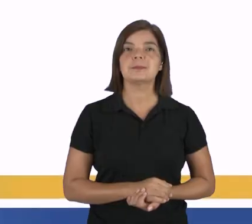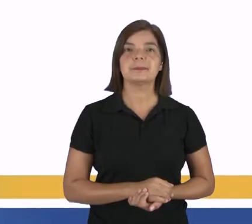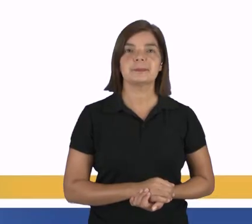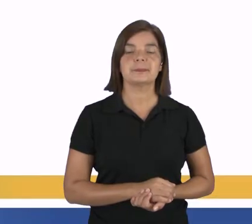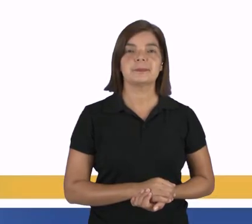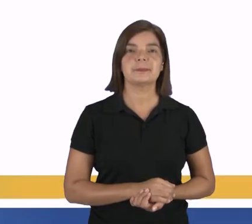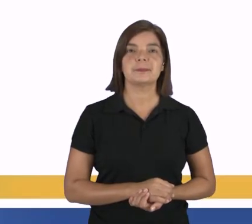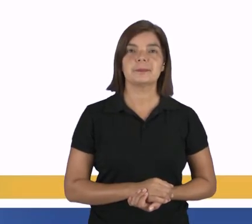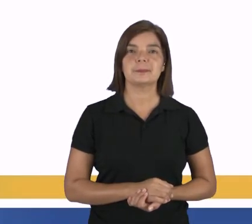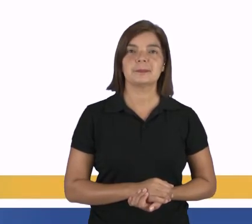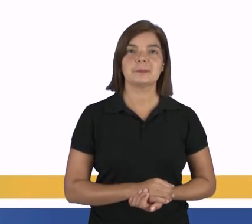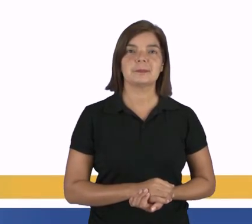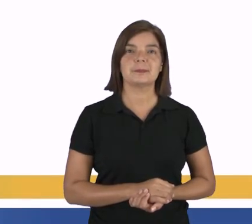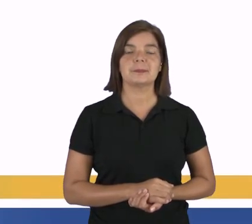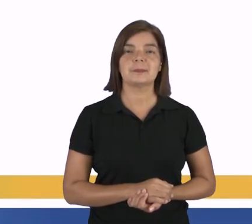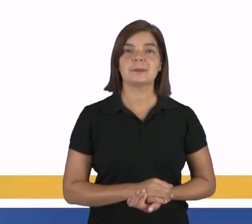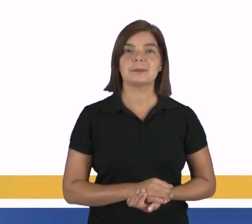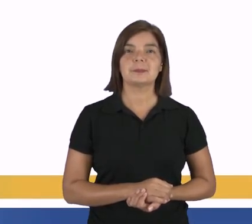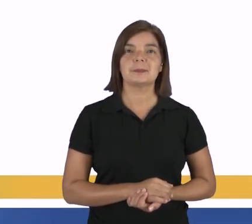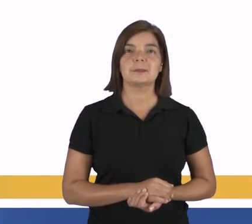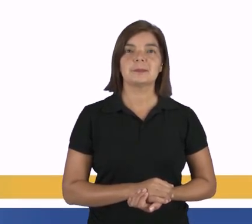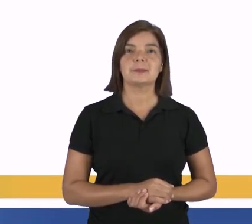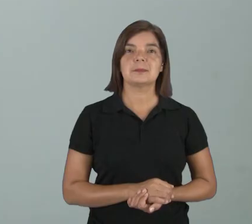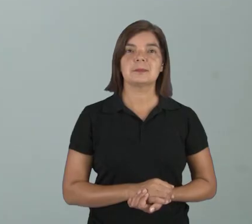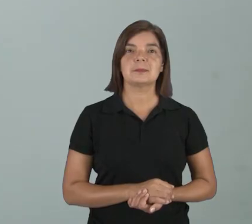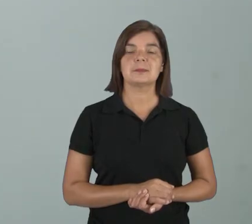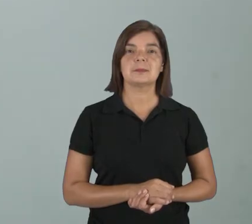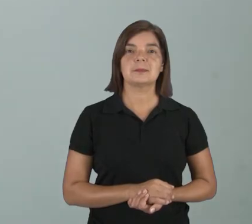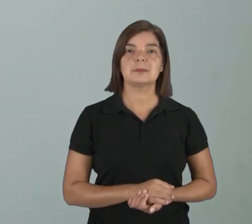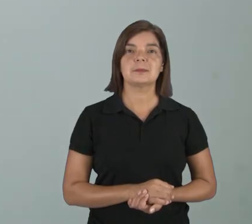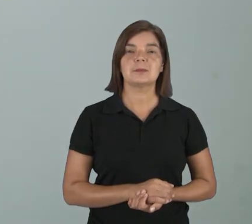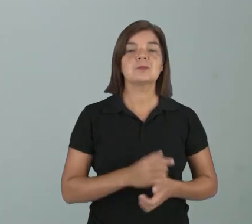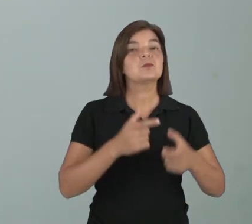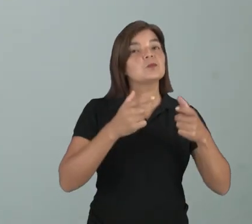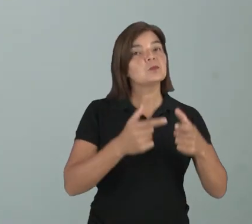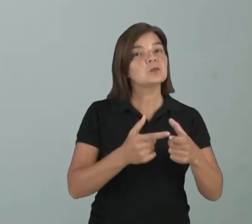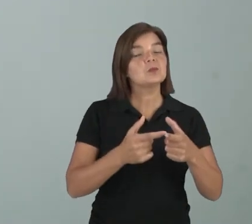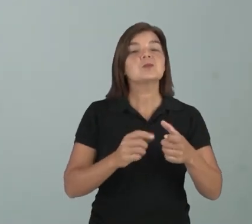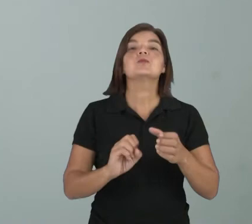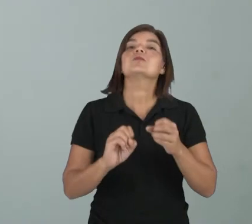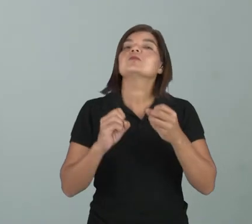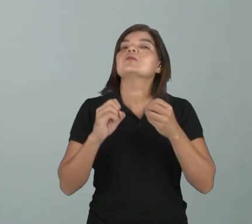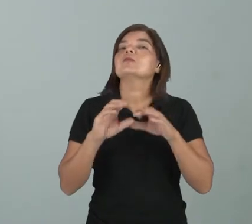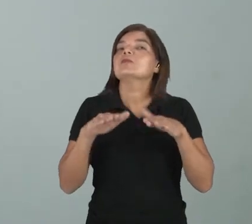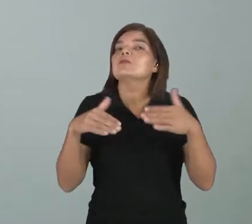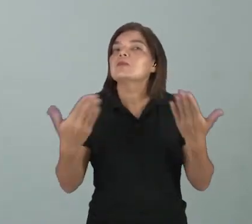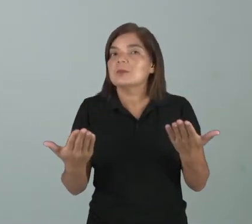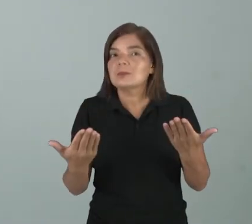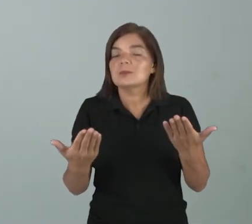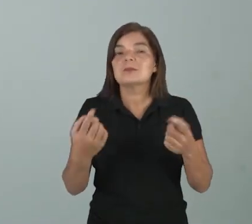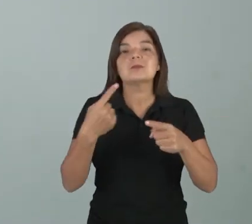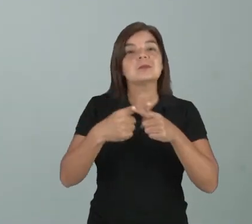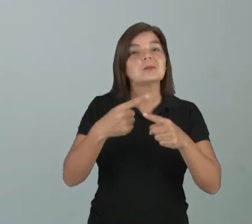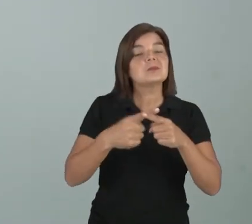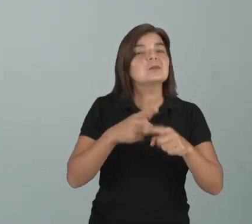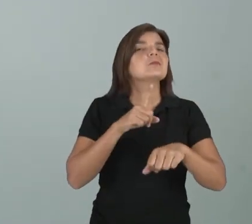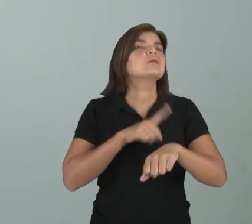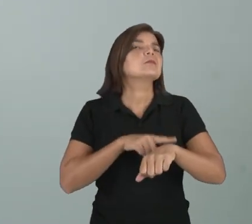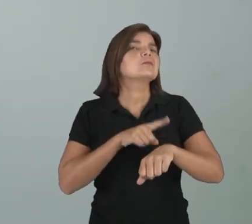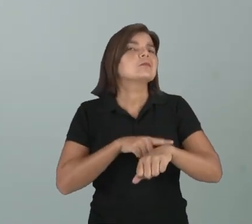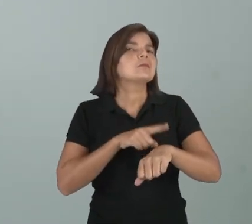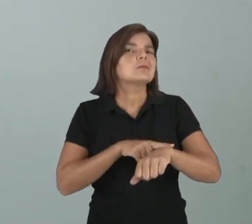how, where, when, são aqueles onde, quando, como, por quê, que horas,